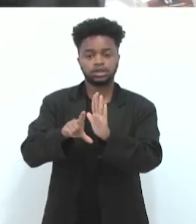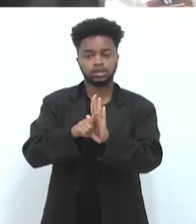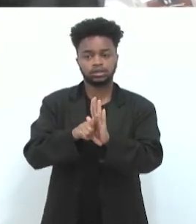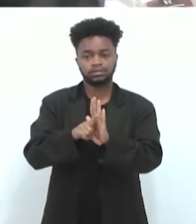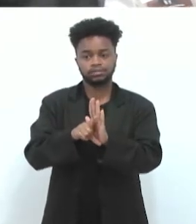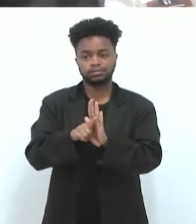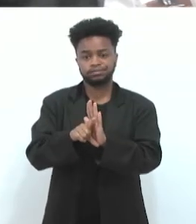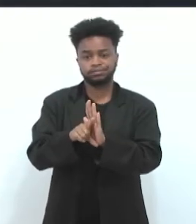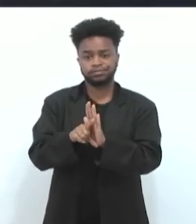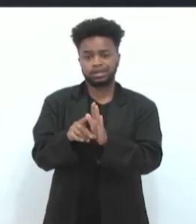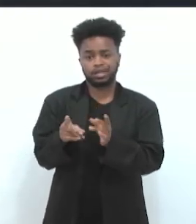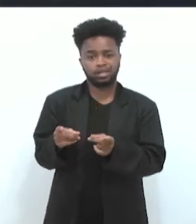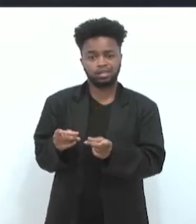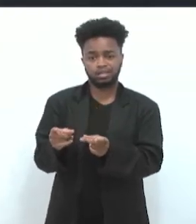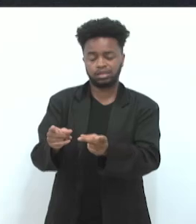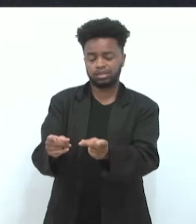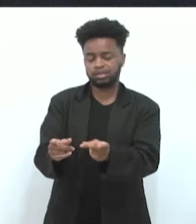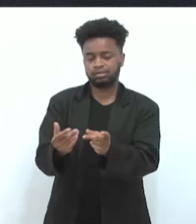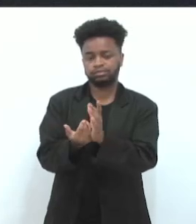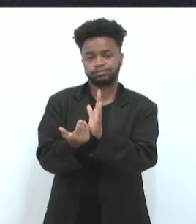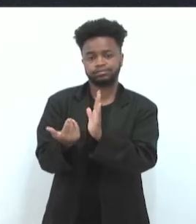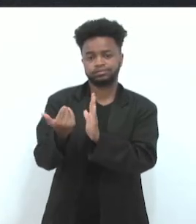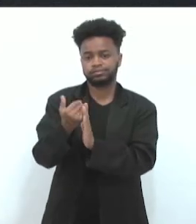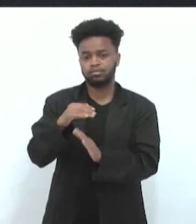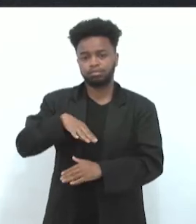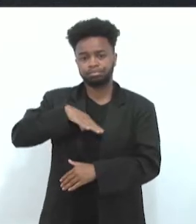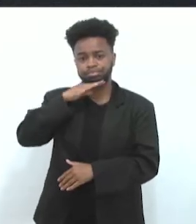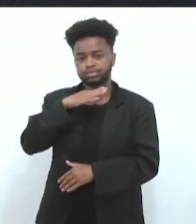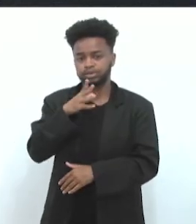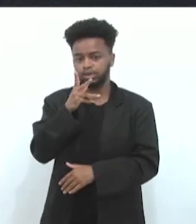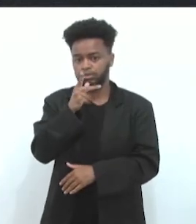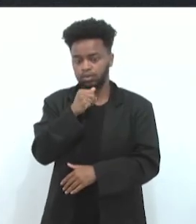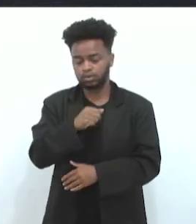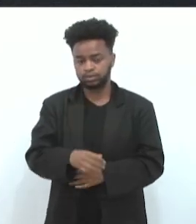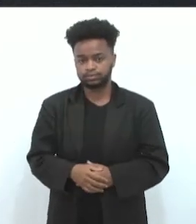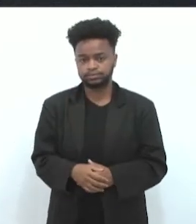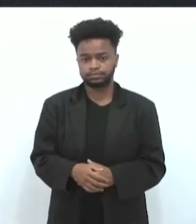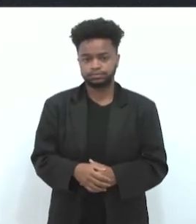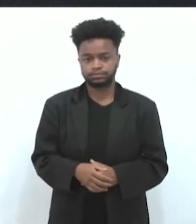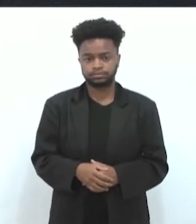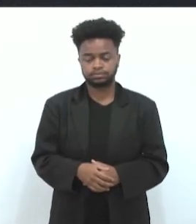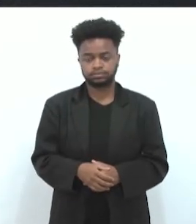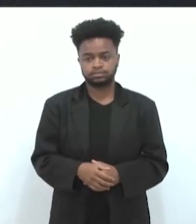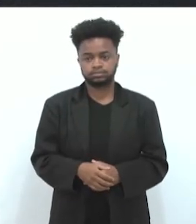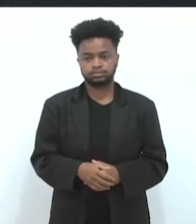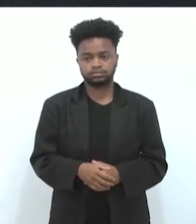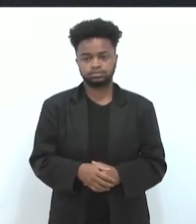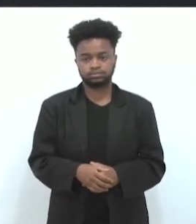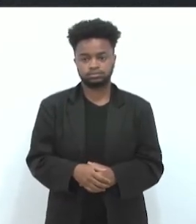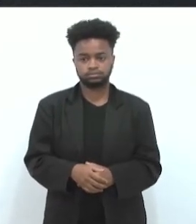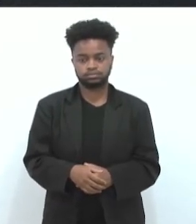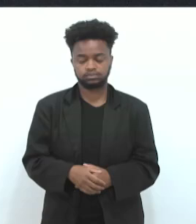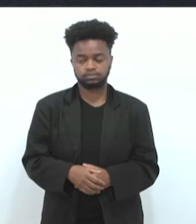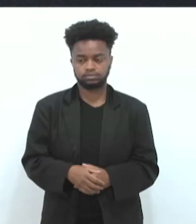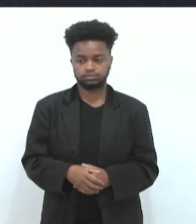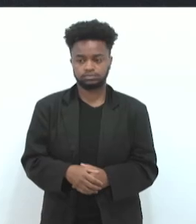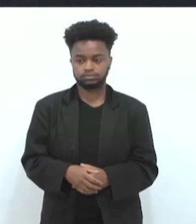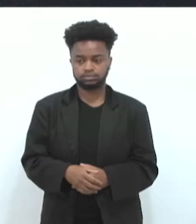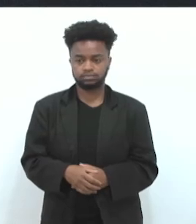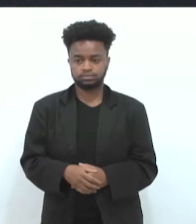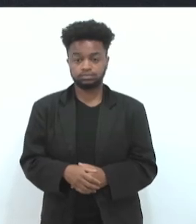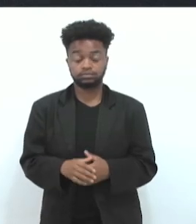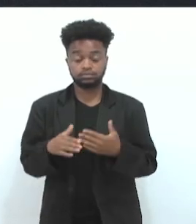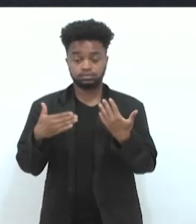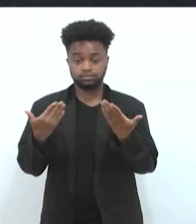Muito sem fim, Moroso. algo demasiadamente moroso. Tanto que assim, foi dado um jeito de